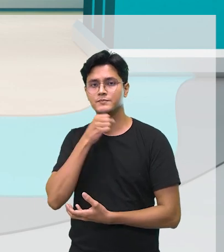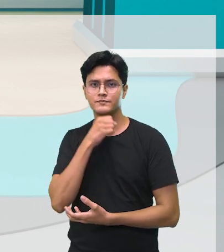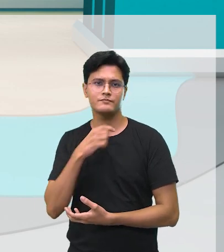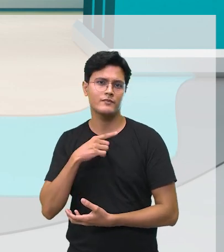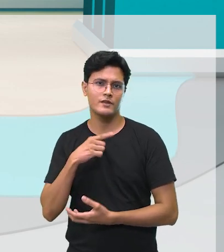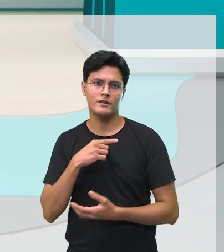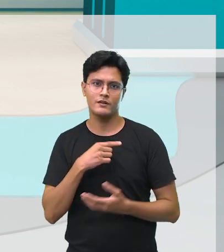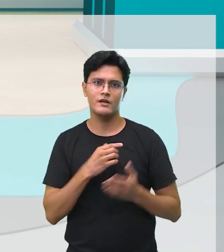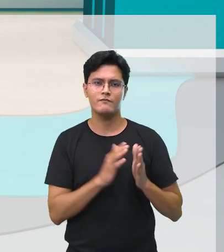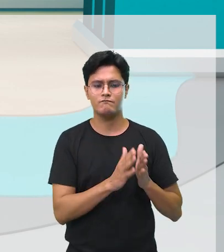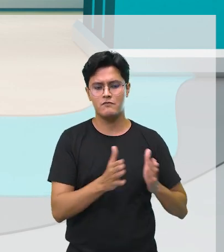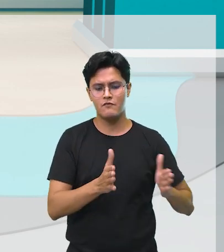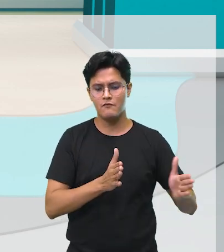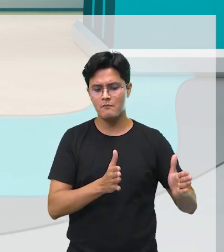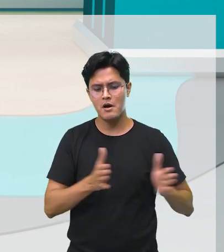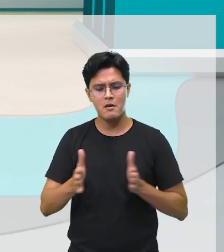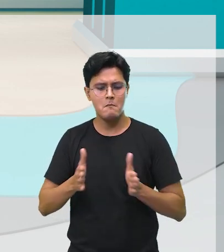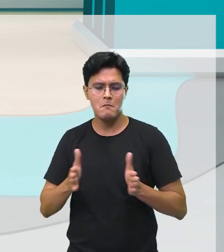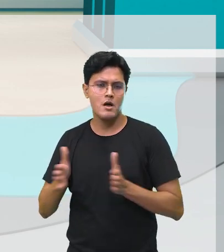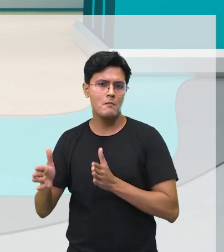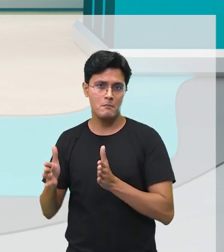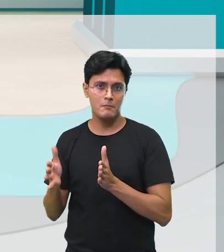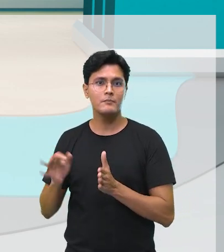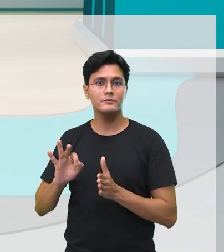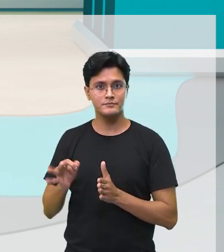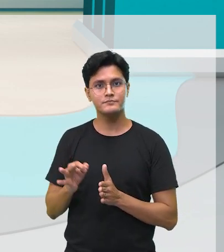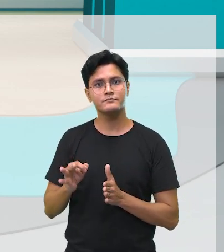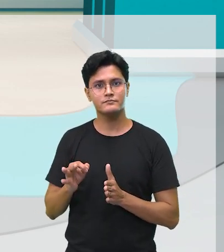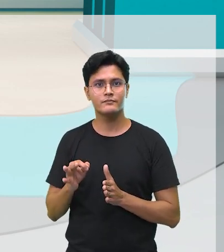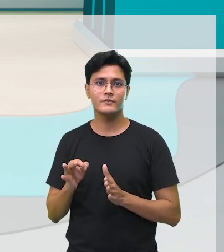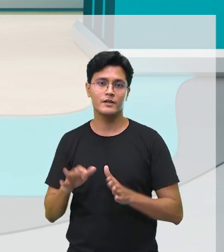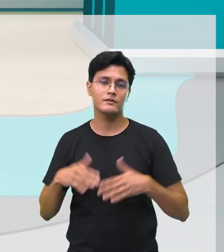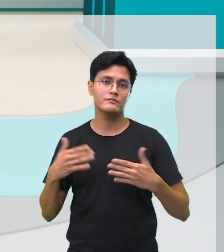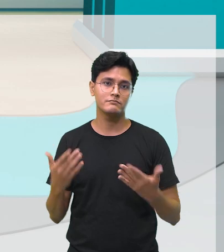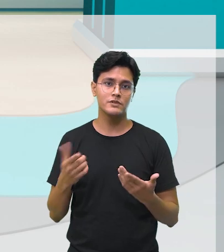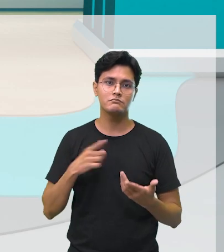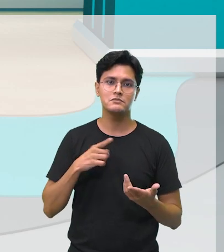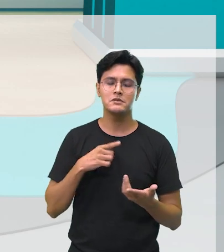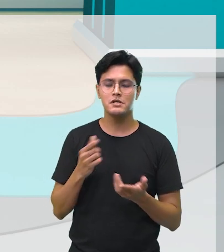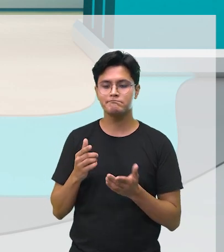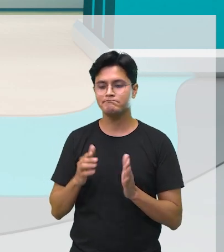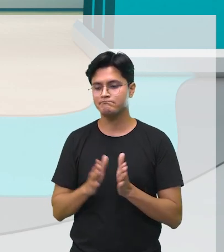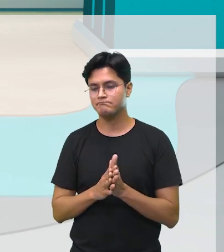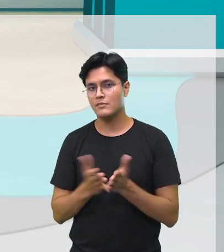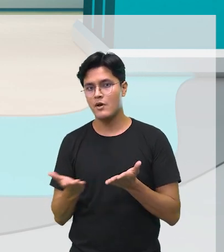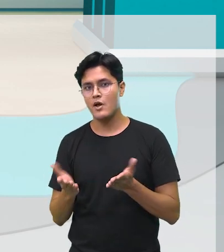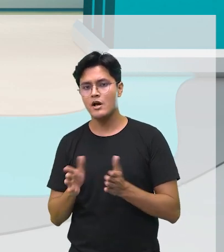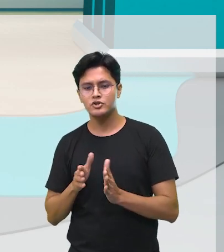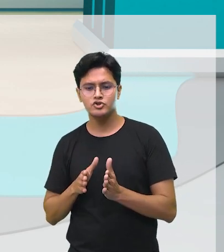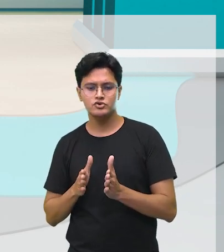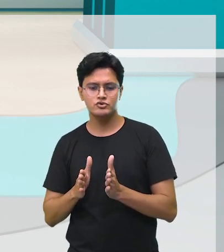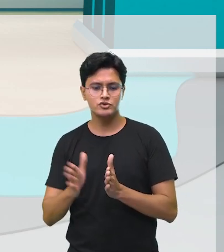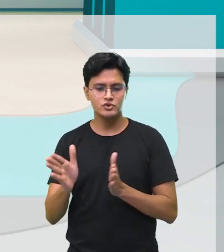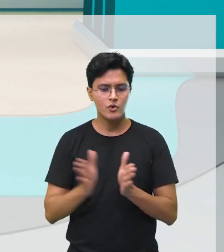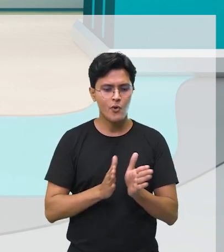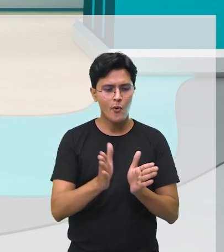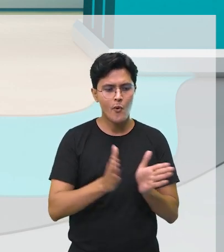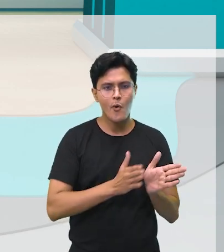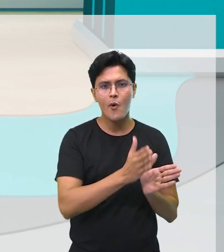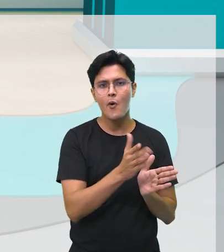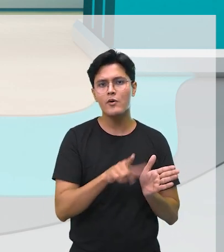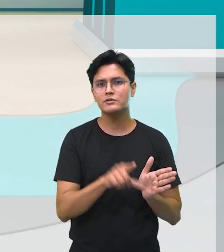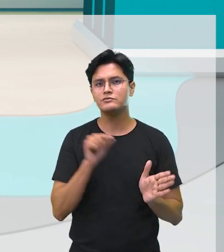por várias fases. Nós temos a questão de ter que escolher caminhos, né? Tudo isso em qualquer fase, desde